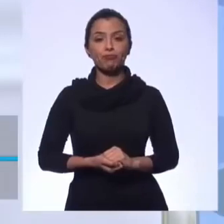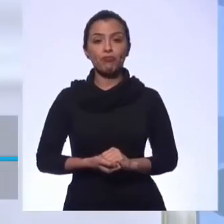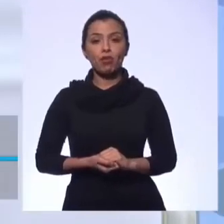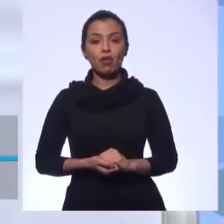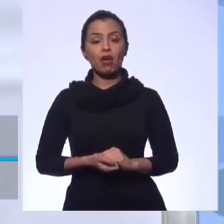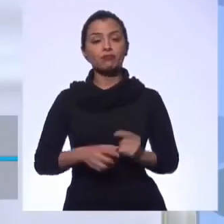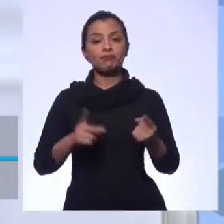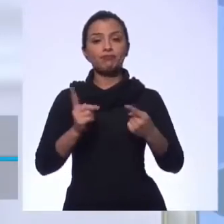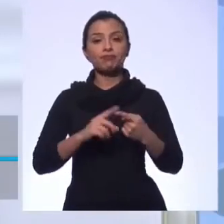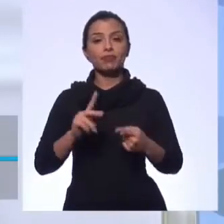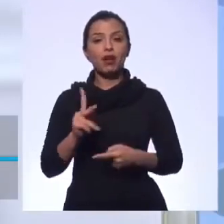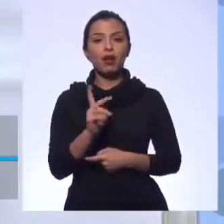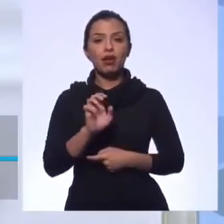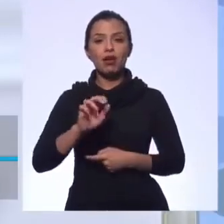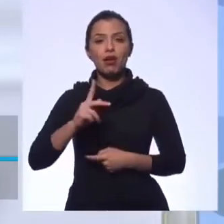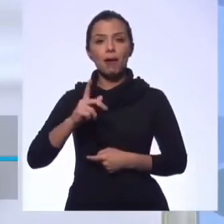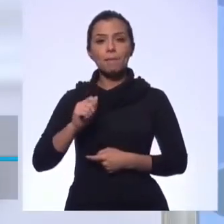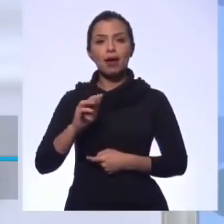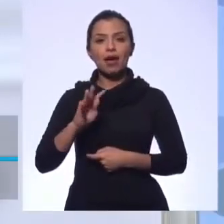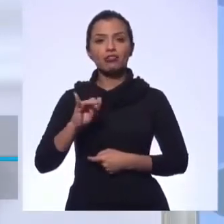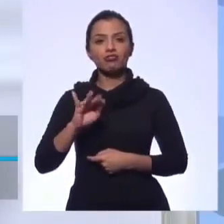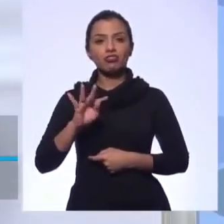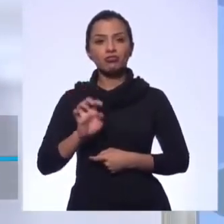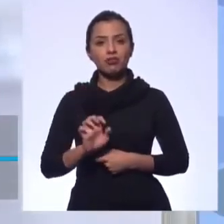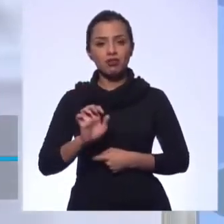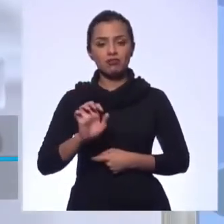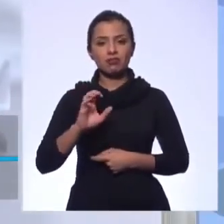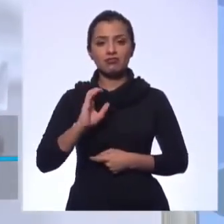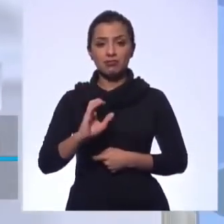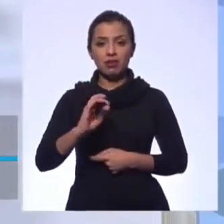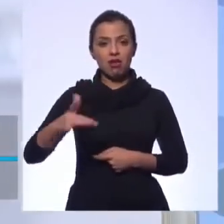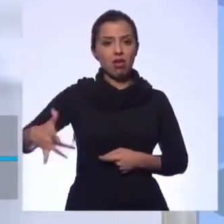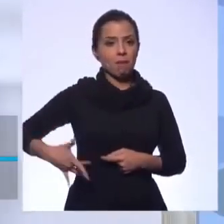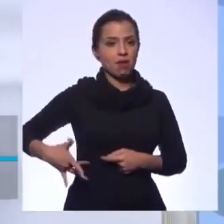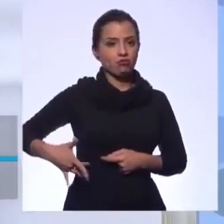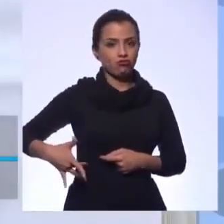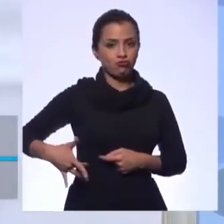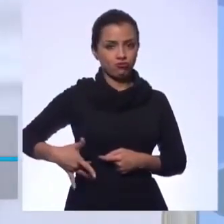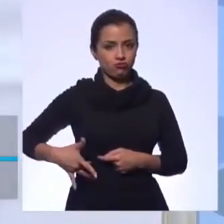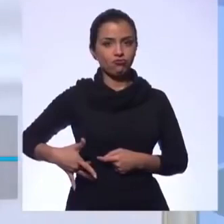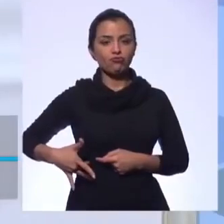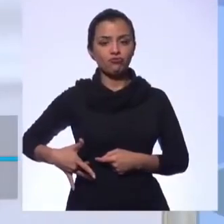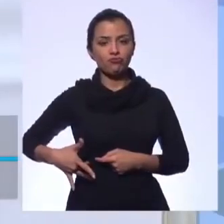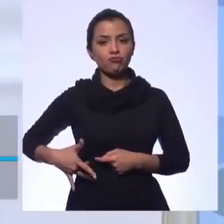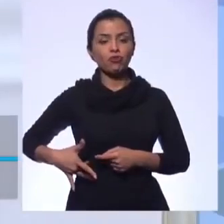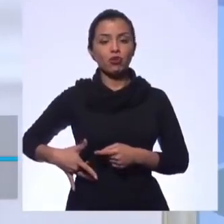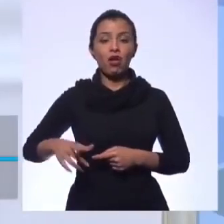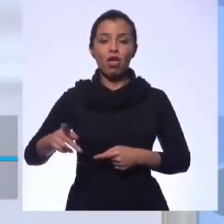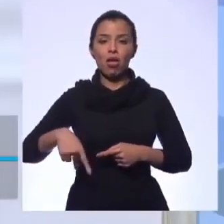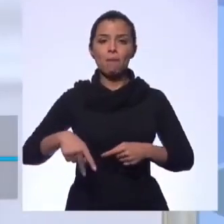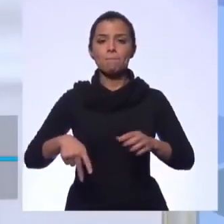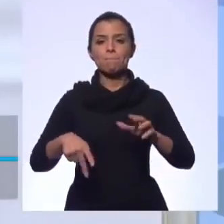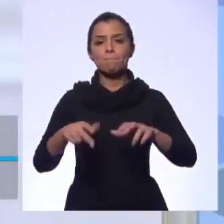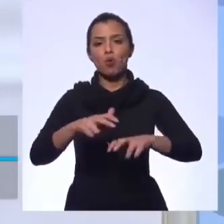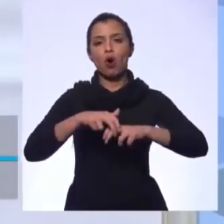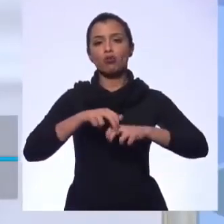C, tá? Ela é causada por um vírus, tá bom? Que é um vírus chamado HCV, tudo